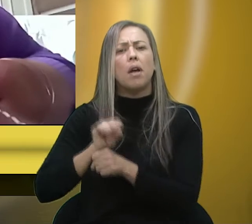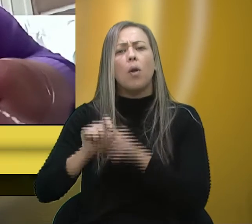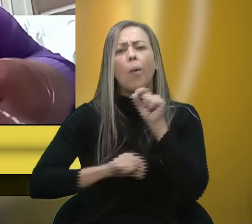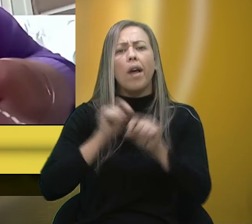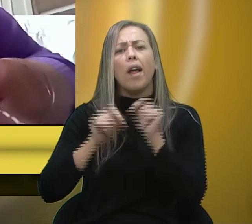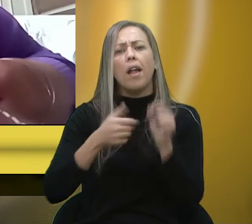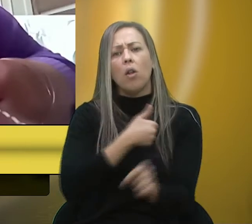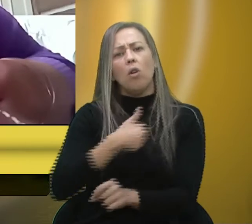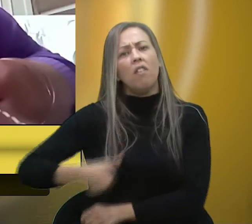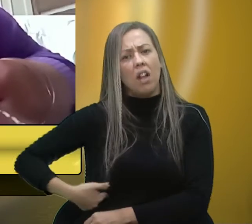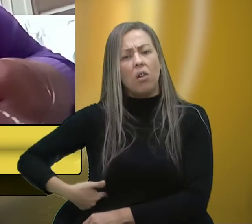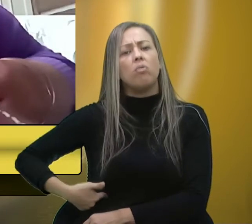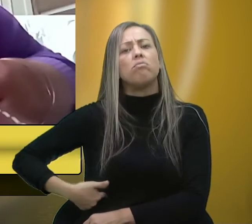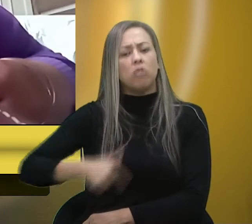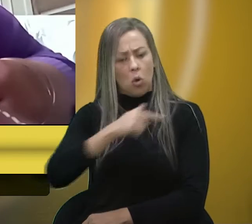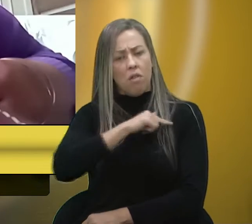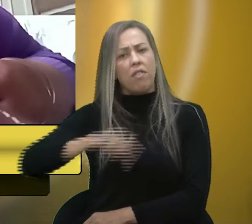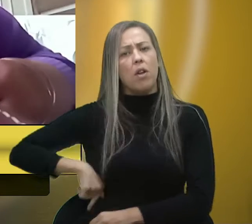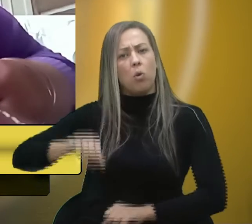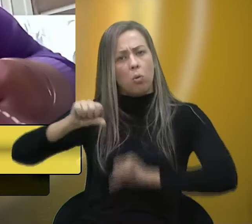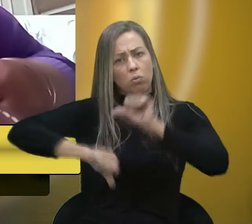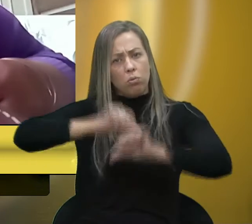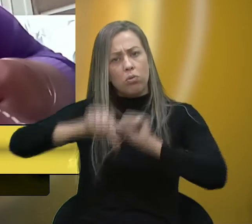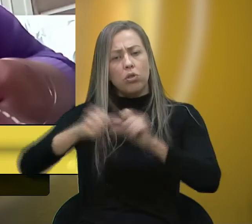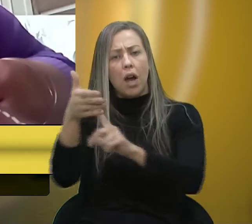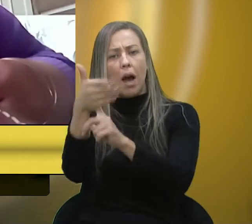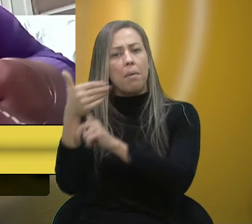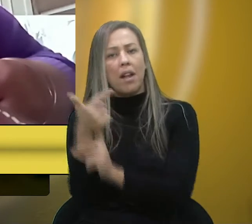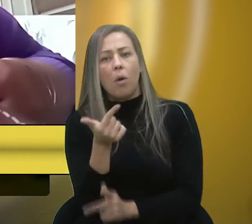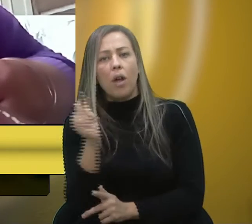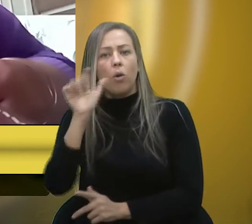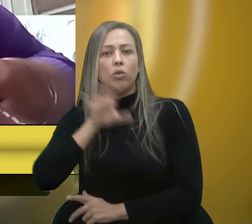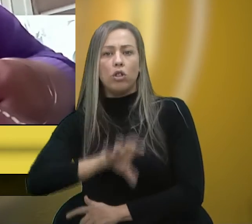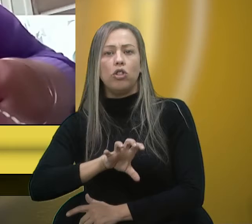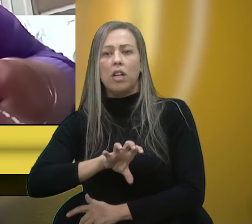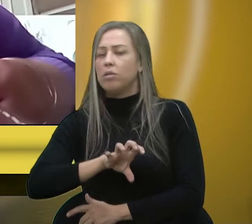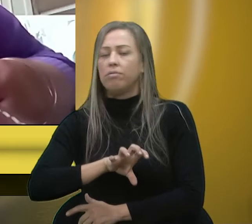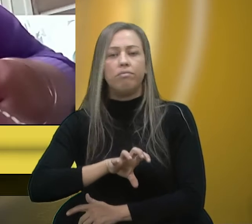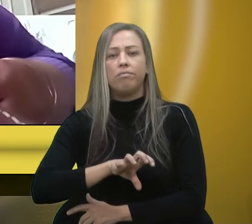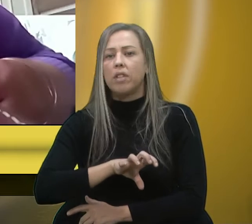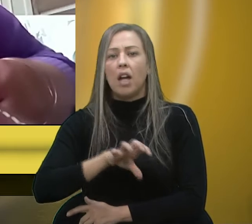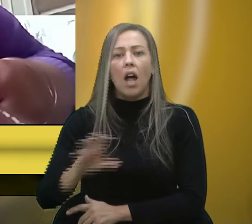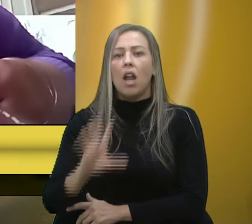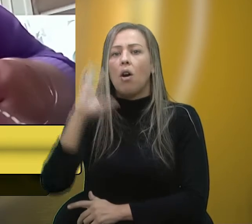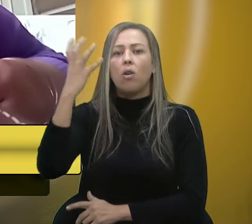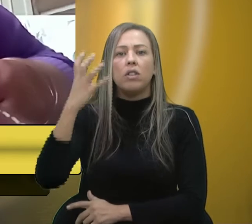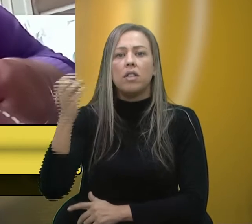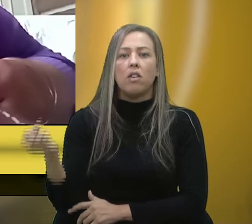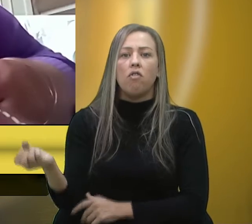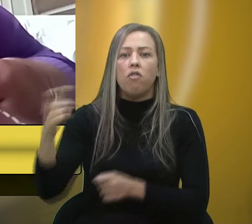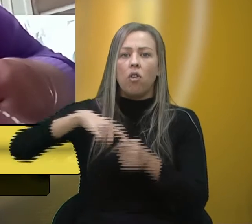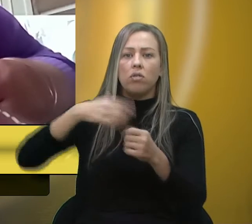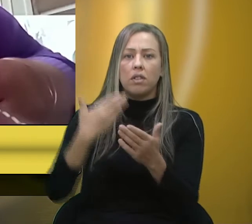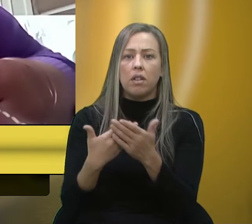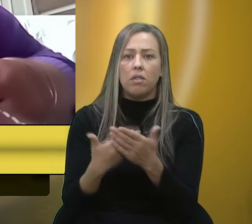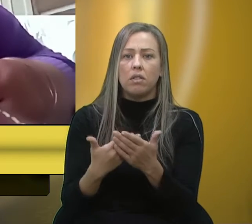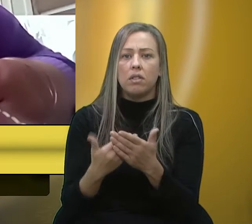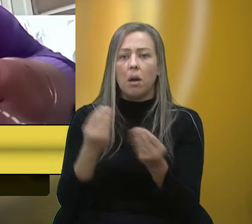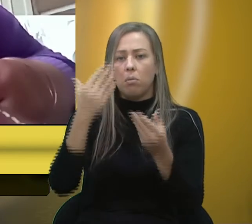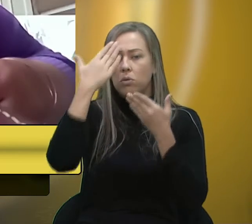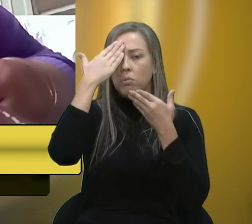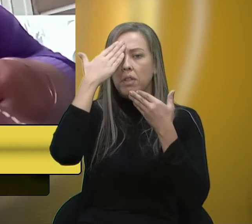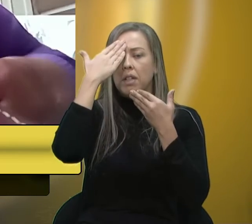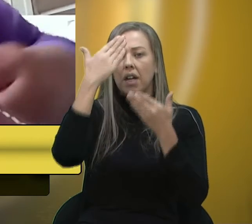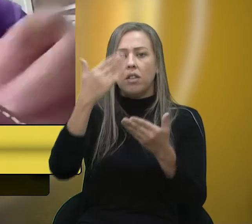o governador mude a bandeira, porque, de outra forma, não vai acontecer o volta às aulas. Muito